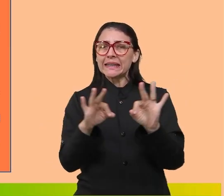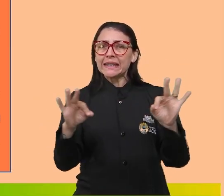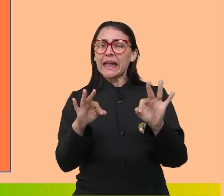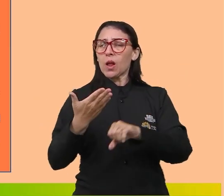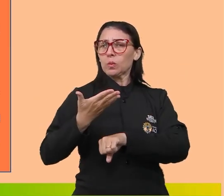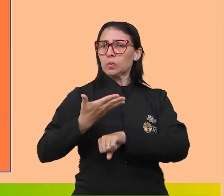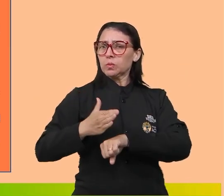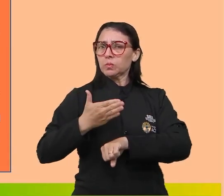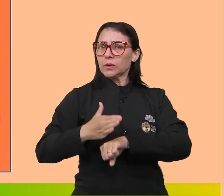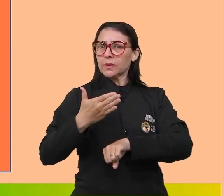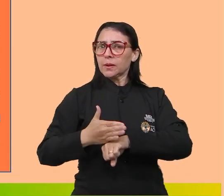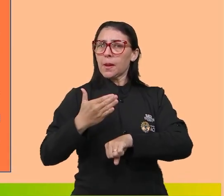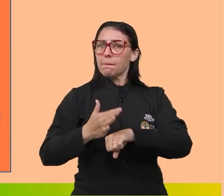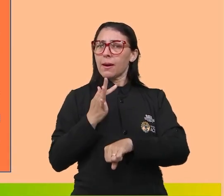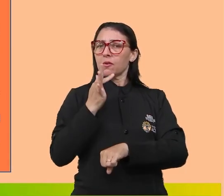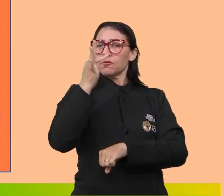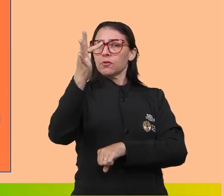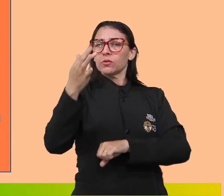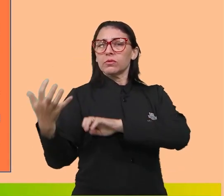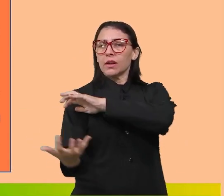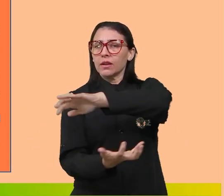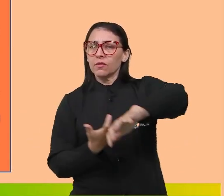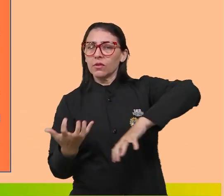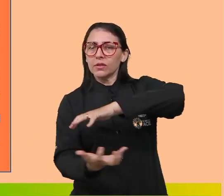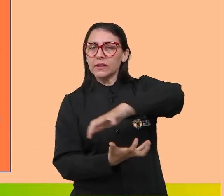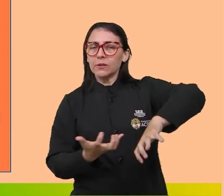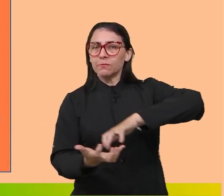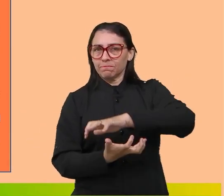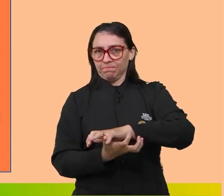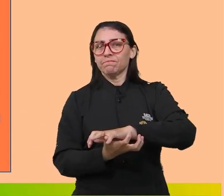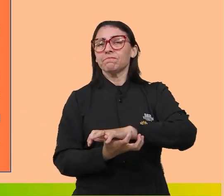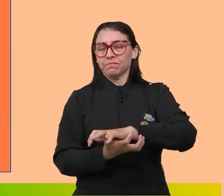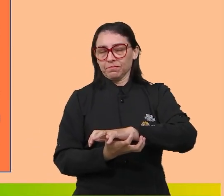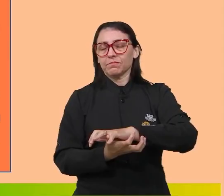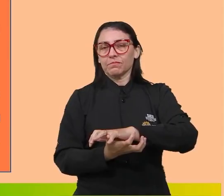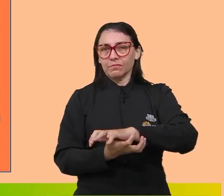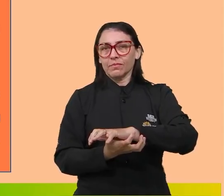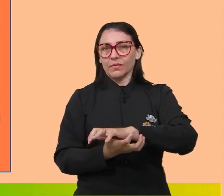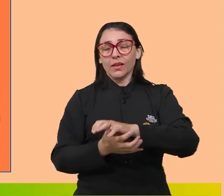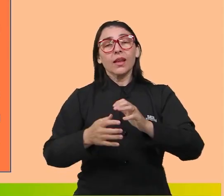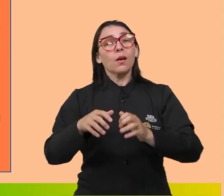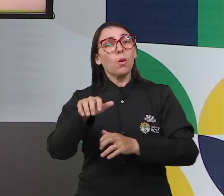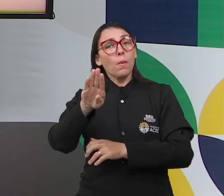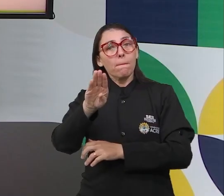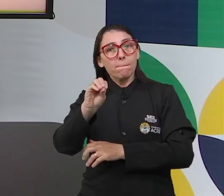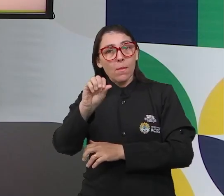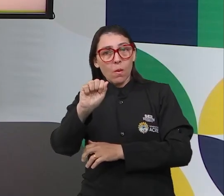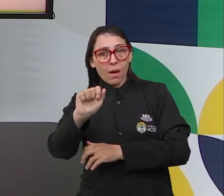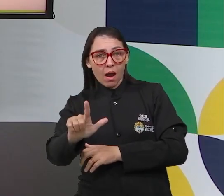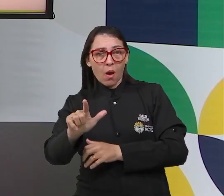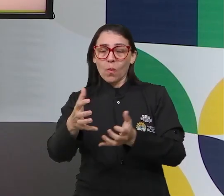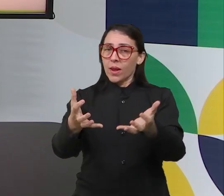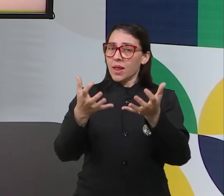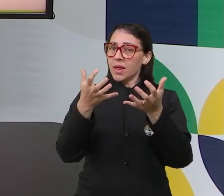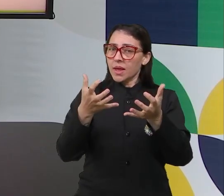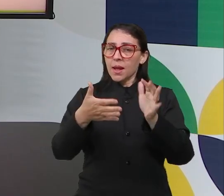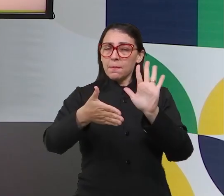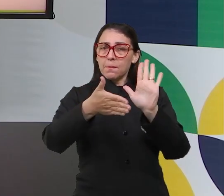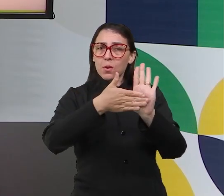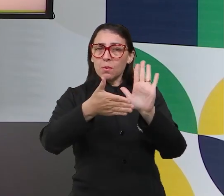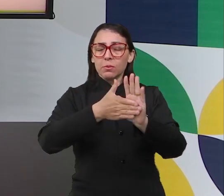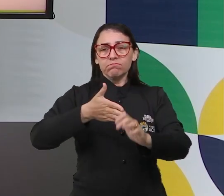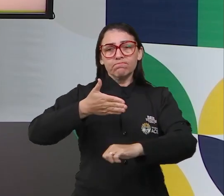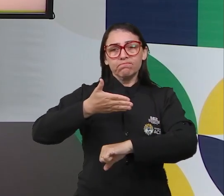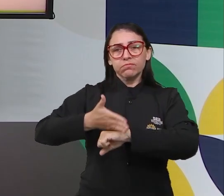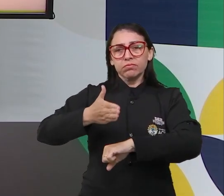um ensaio para a revolução. Então, Augusto Boal, ele queria propor esse ensaio